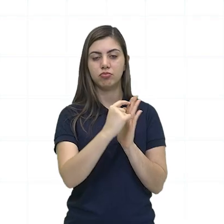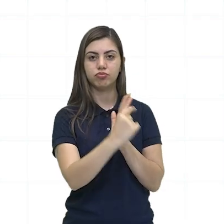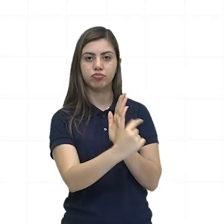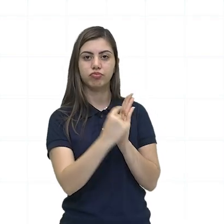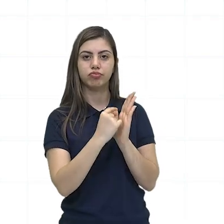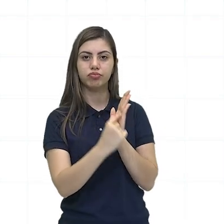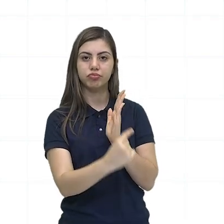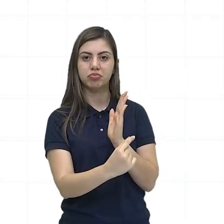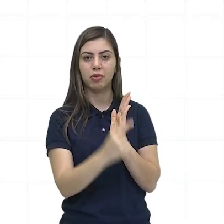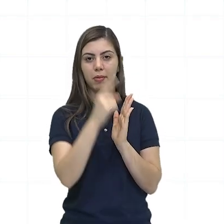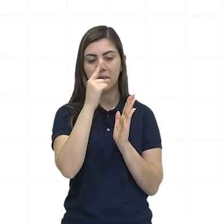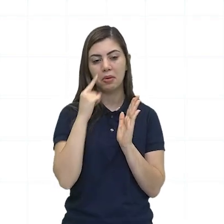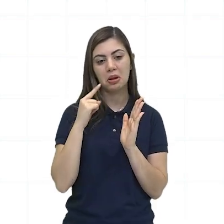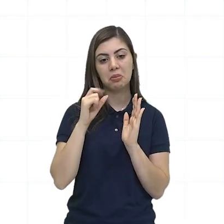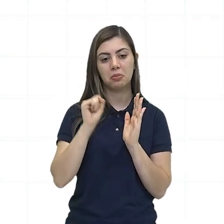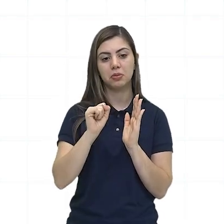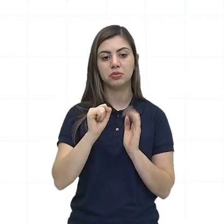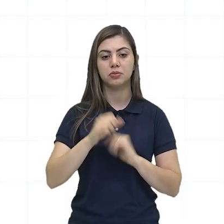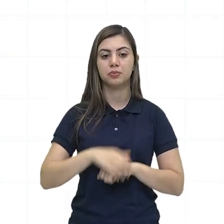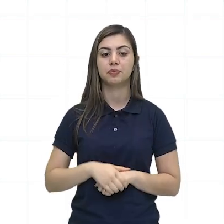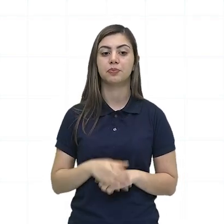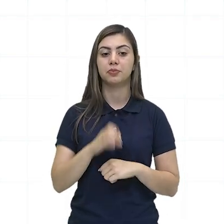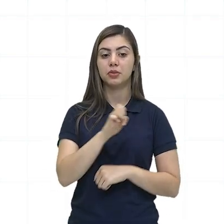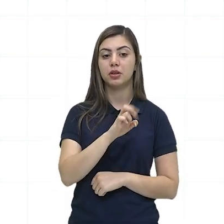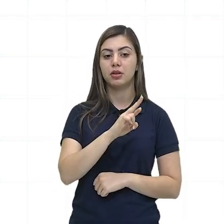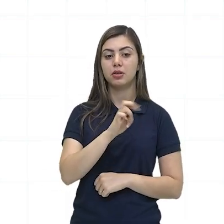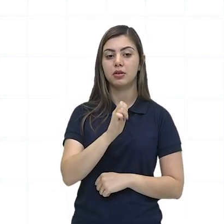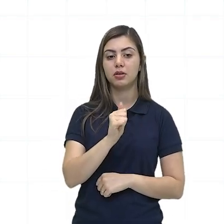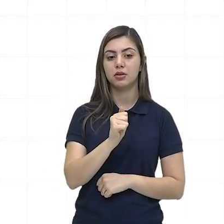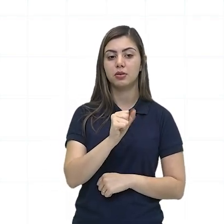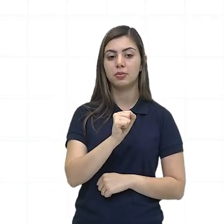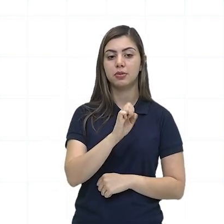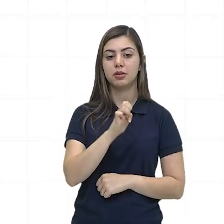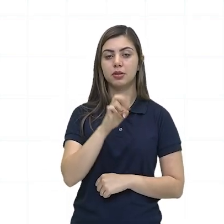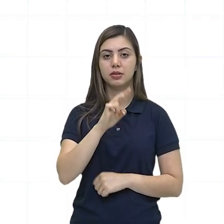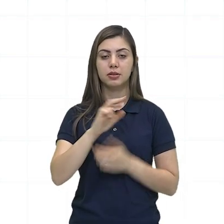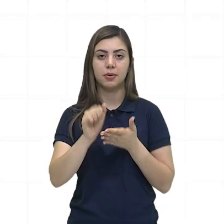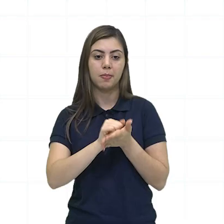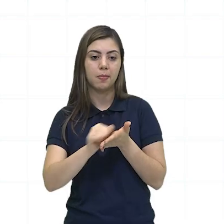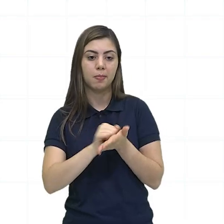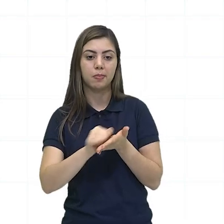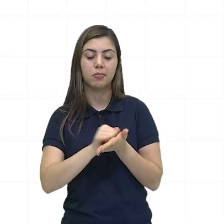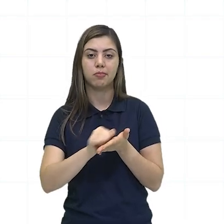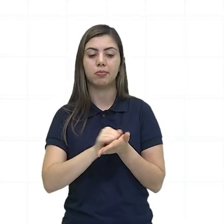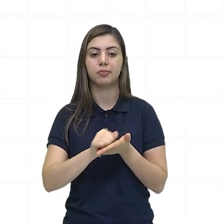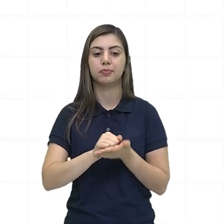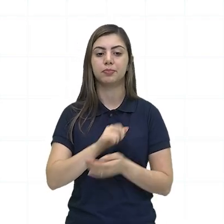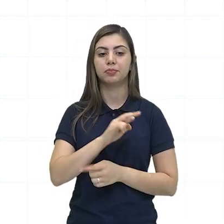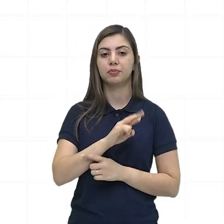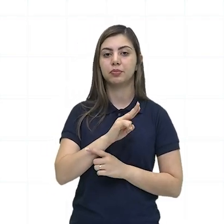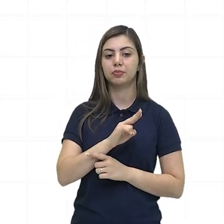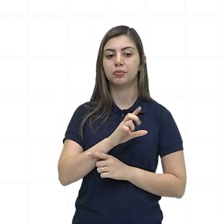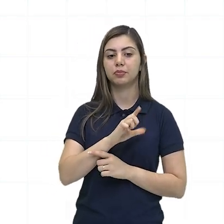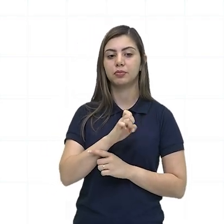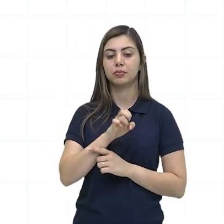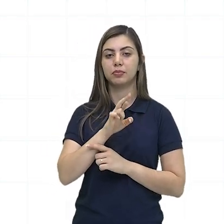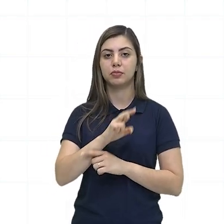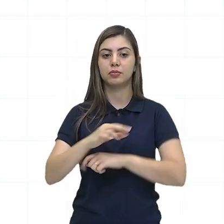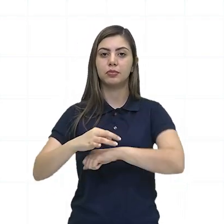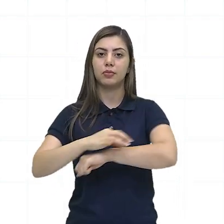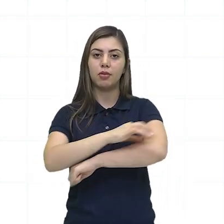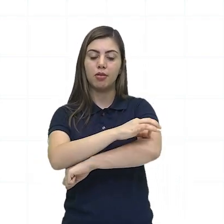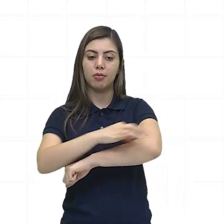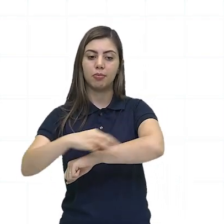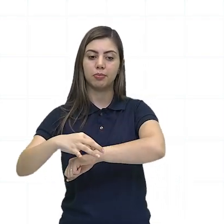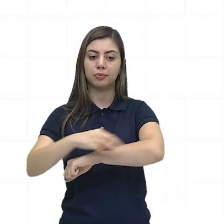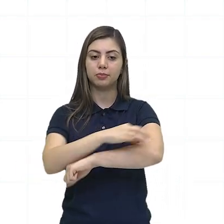Highlighter, marcador. Eraser, eraser, que é borracha. Ruler, ruler,